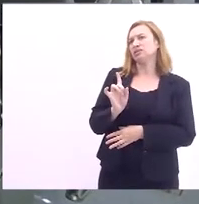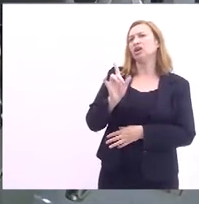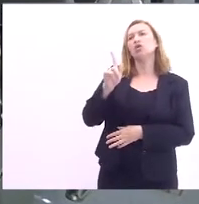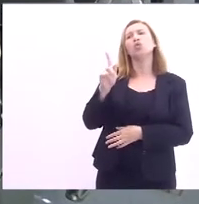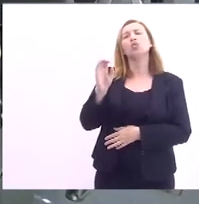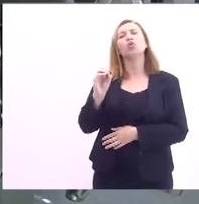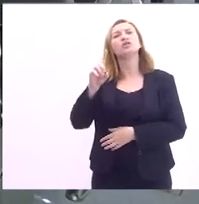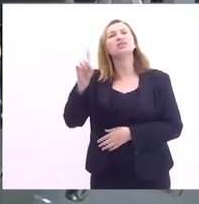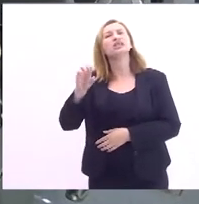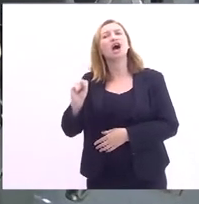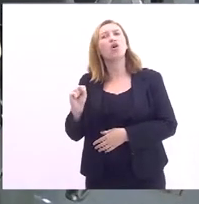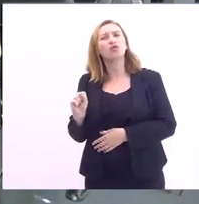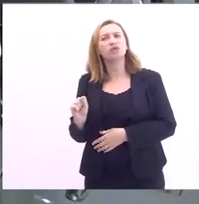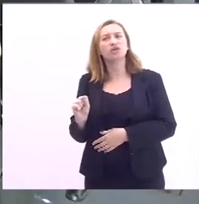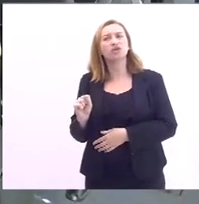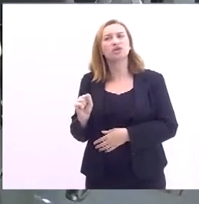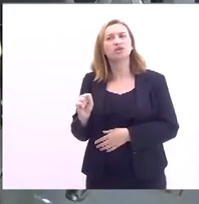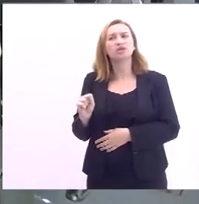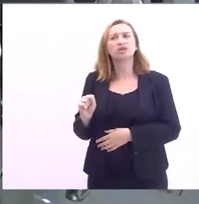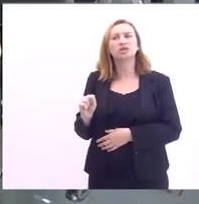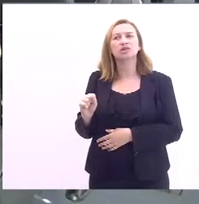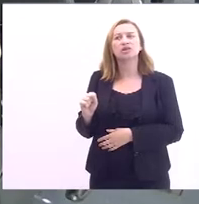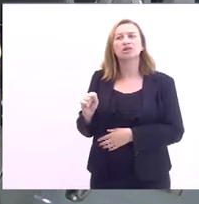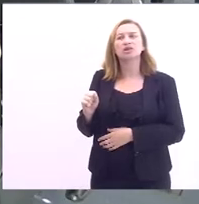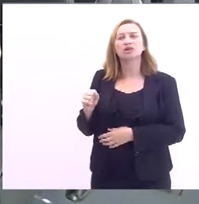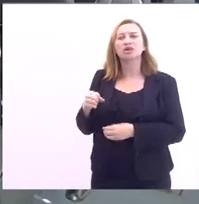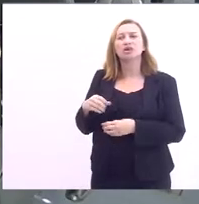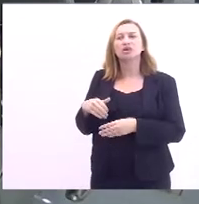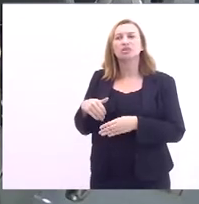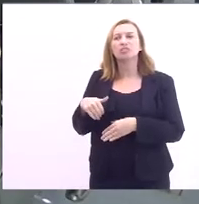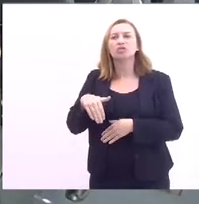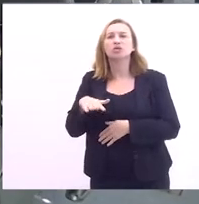Gonçalves, olha, me empurrou para São Gonçalves.